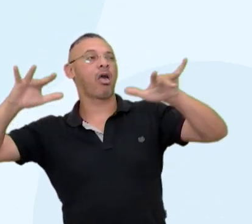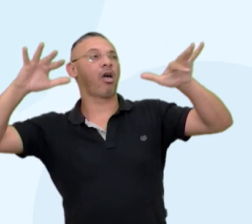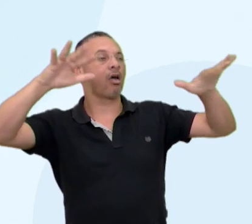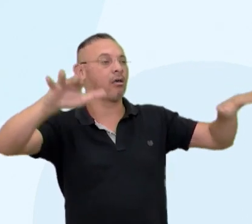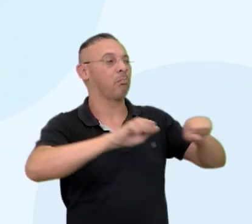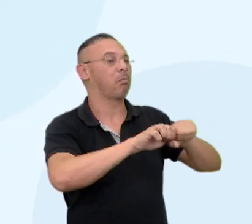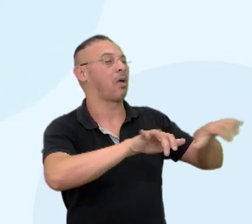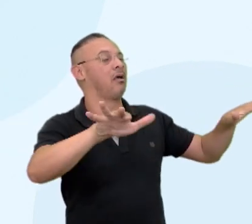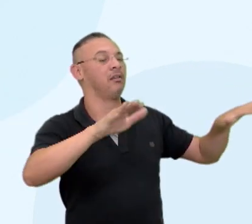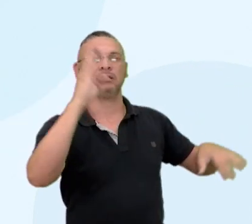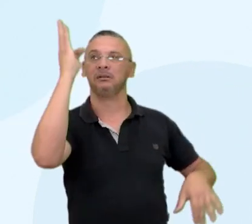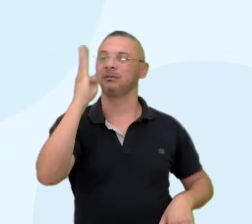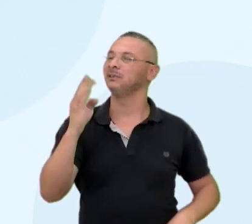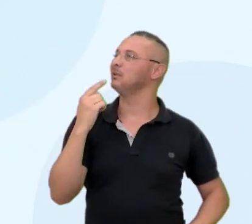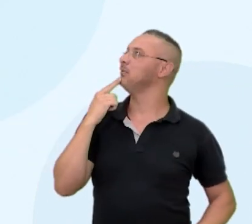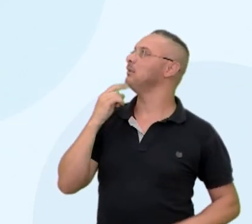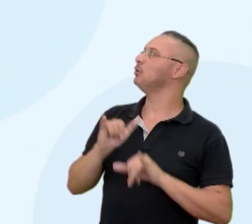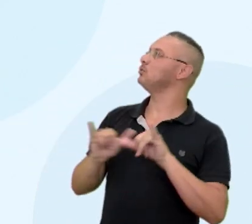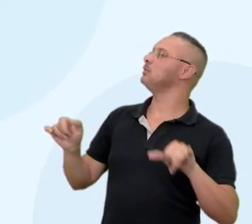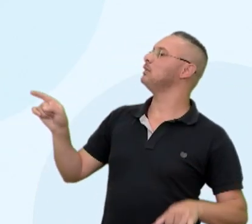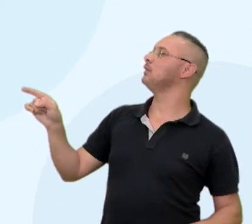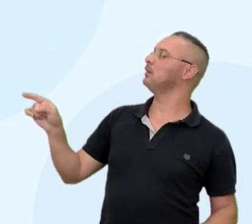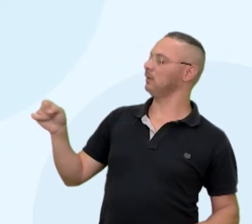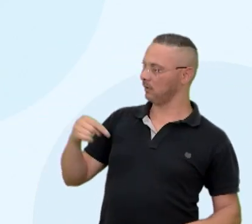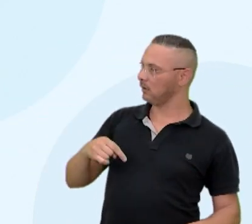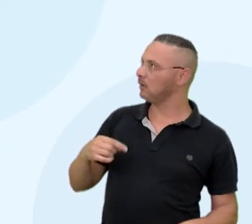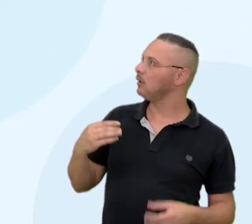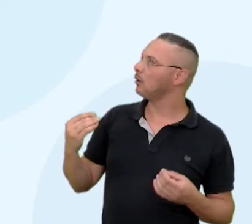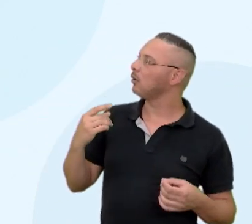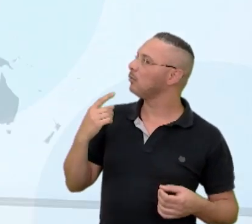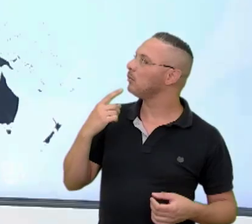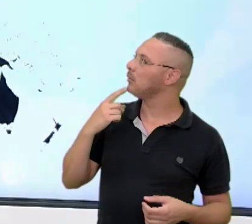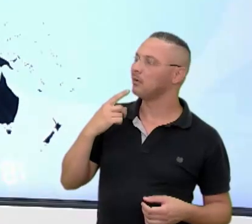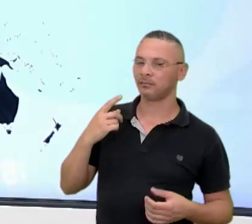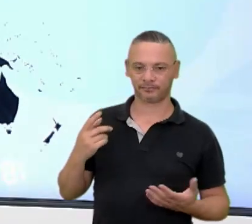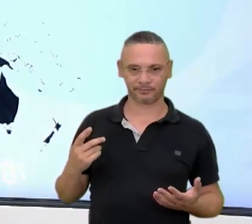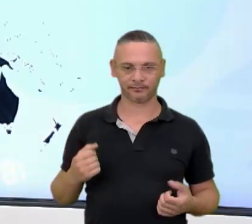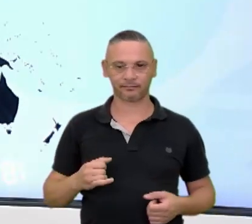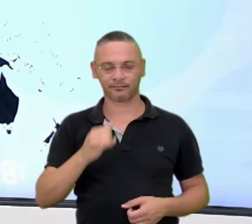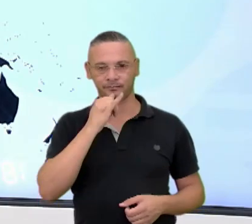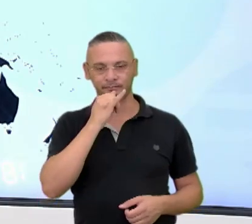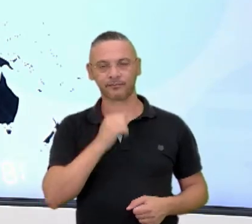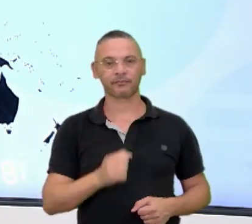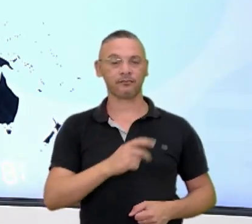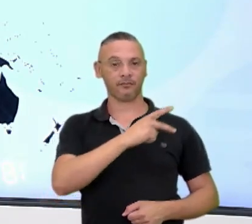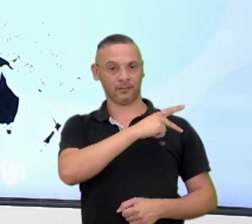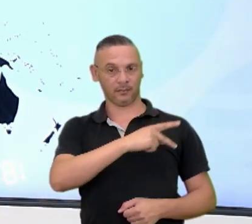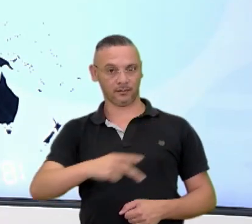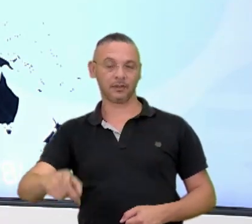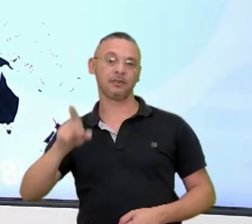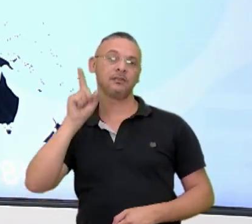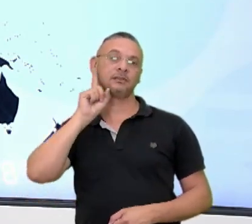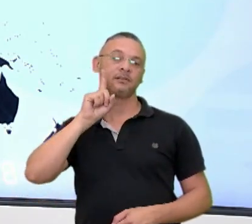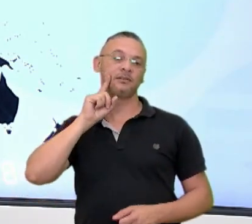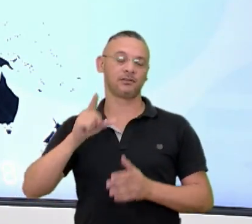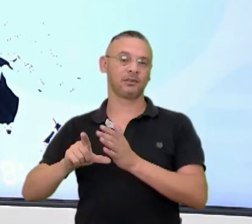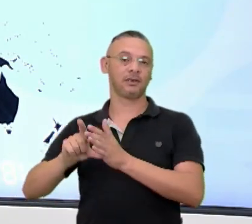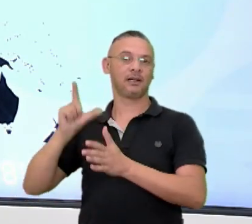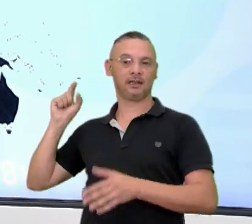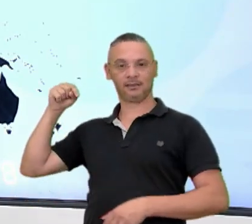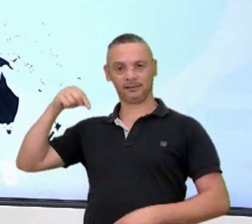observasse qual foi o caminho que ela percorreu para chegar até nós aqui no Brasil. Eu dei como exemplo a notícia que é,